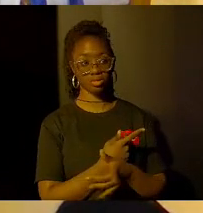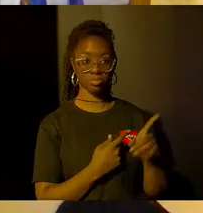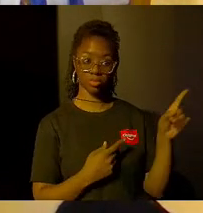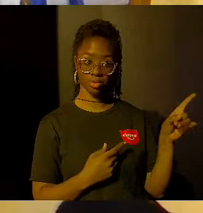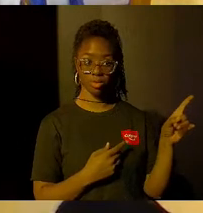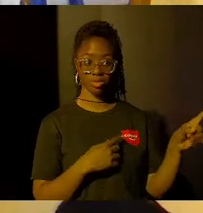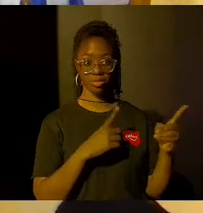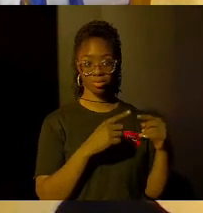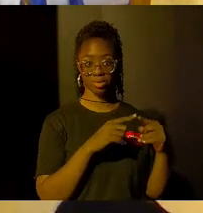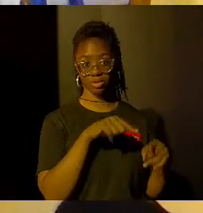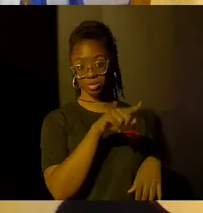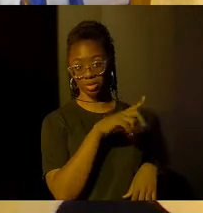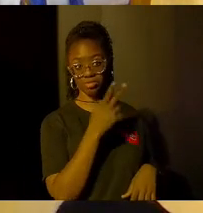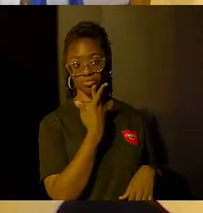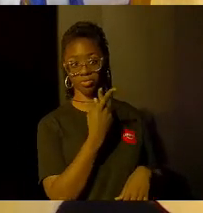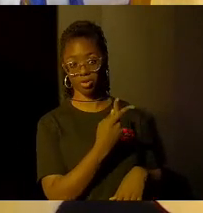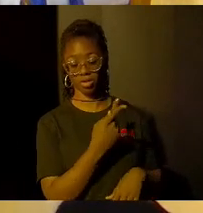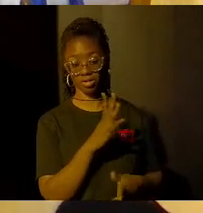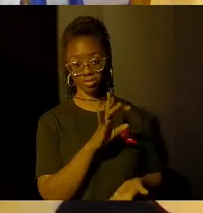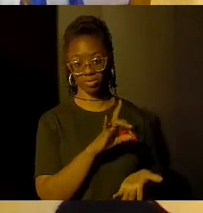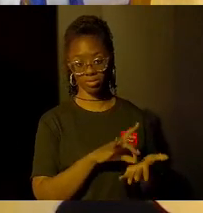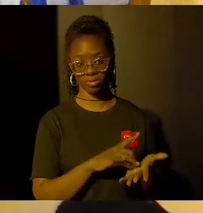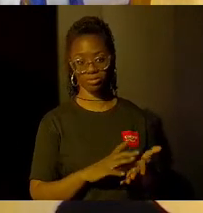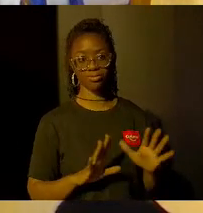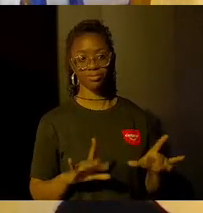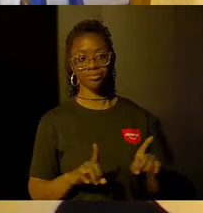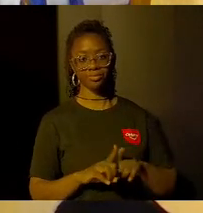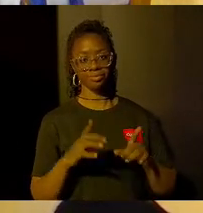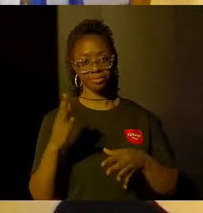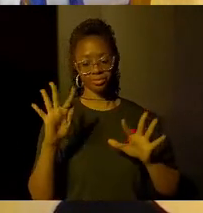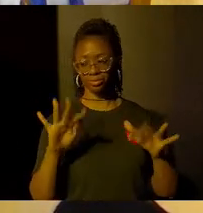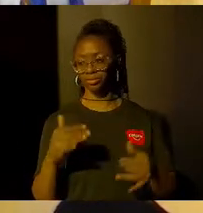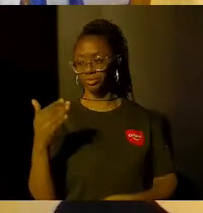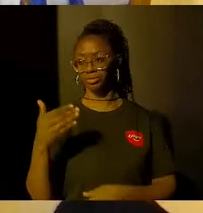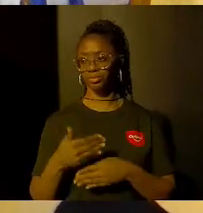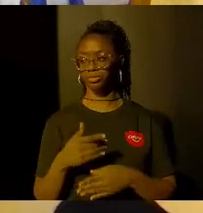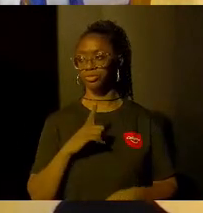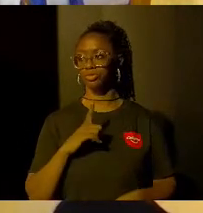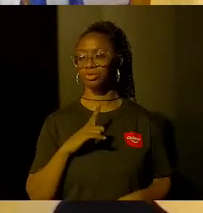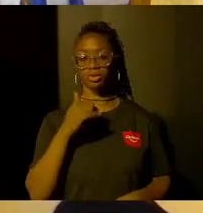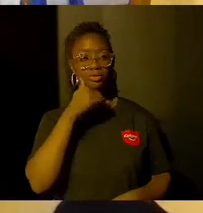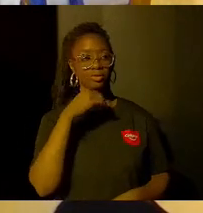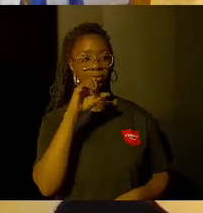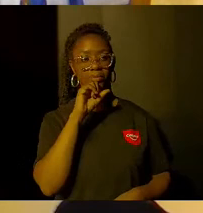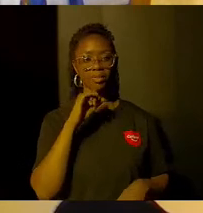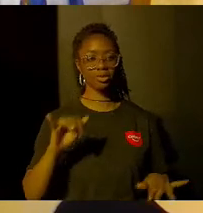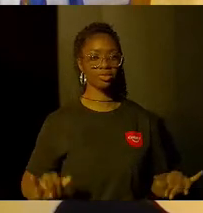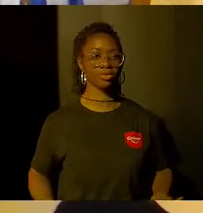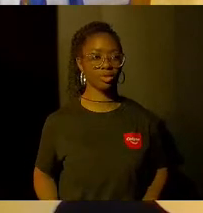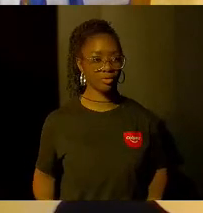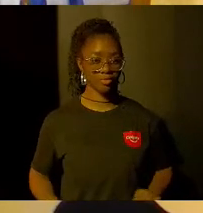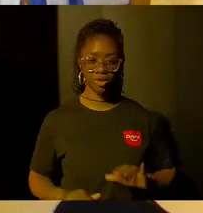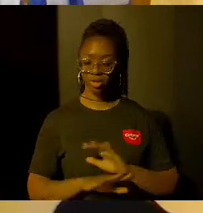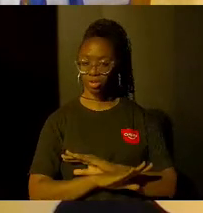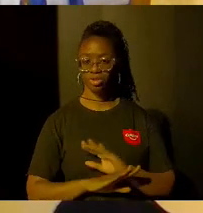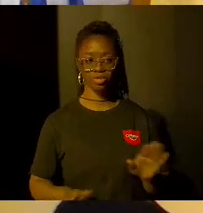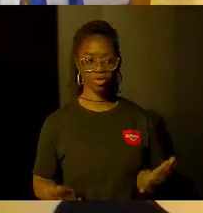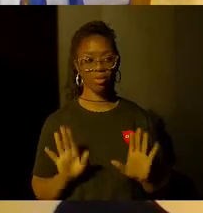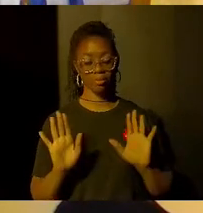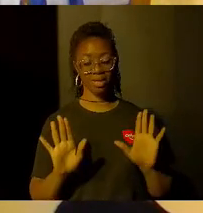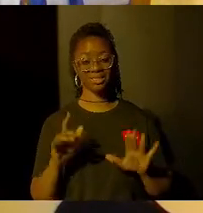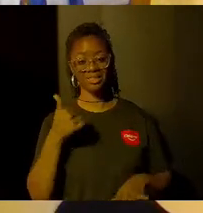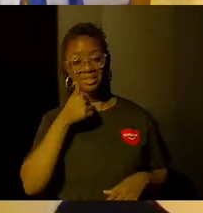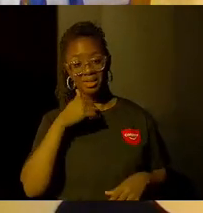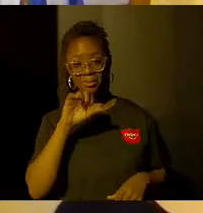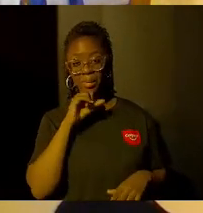que eles dizem e depois a matéria acaba e depois tem uma mãe sofrendo ao lado e fim e essas mães